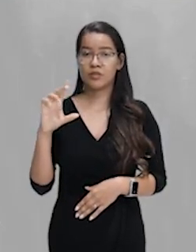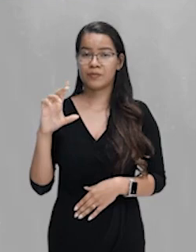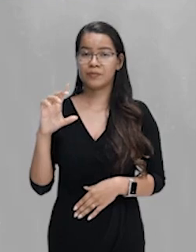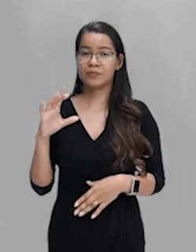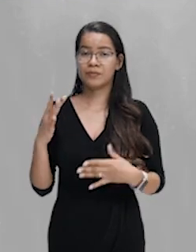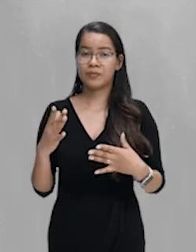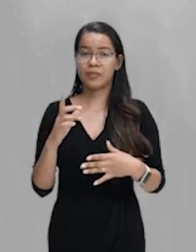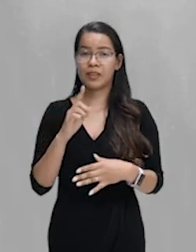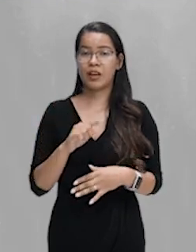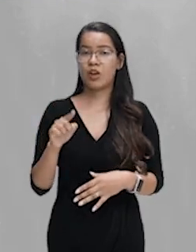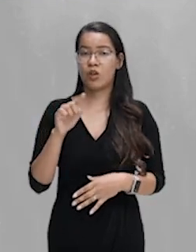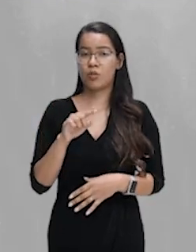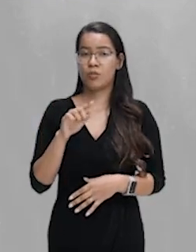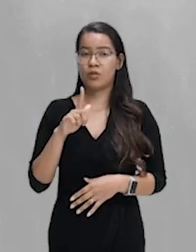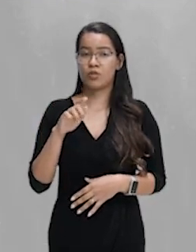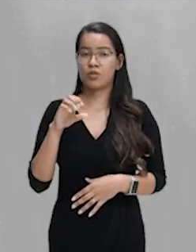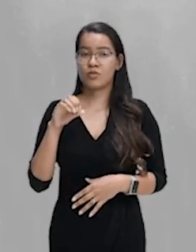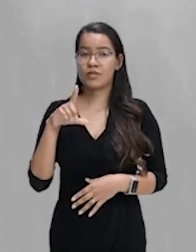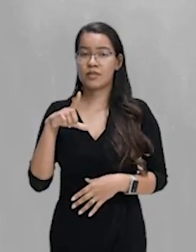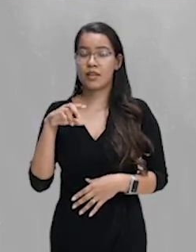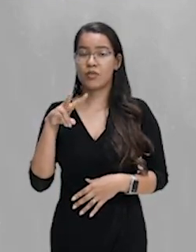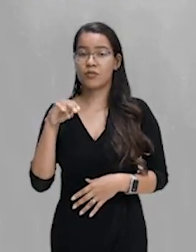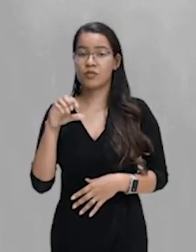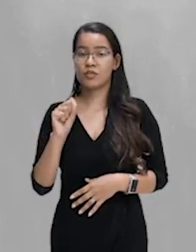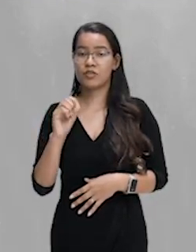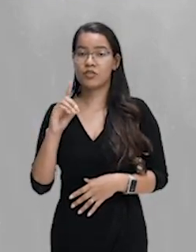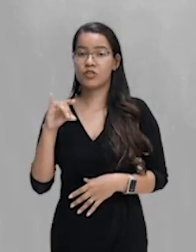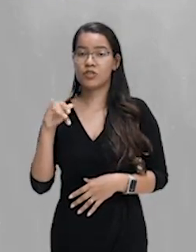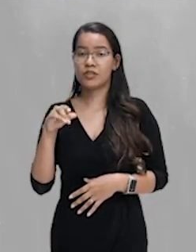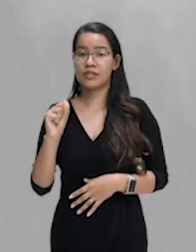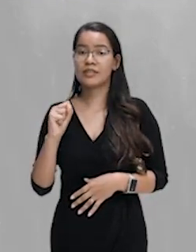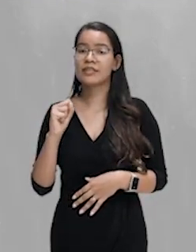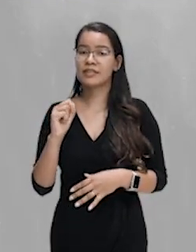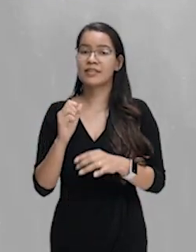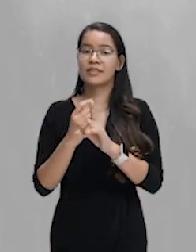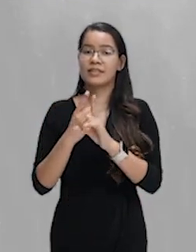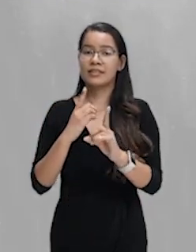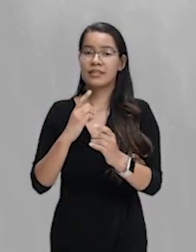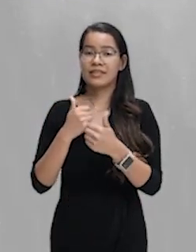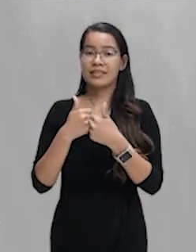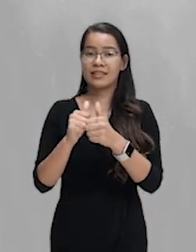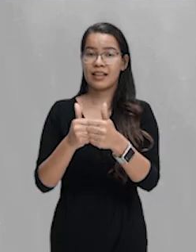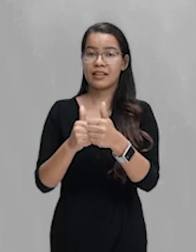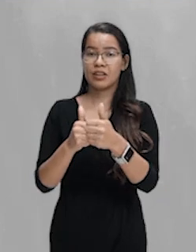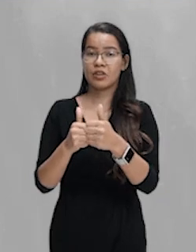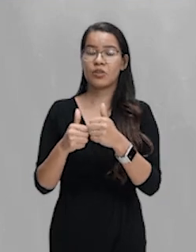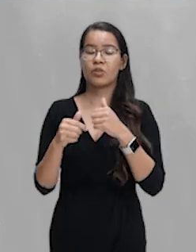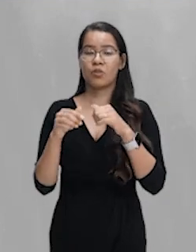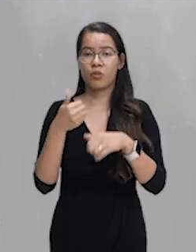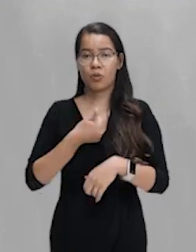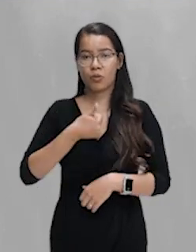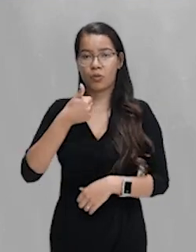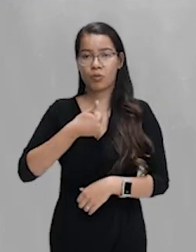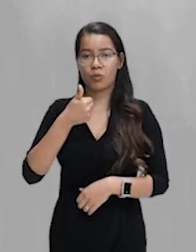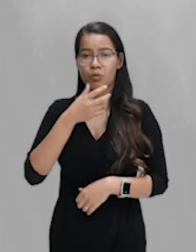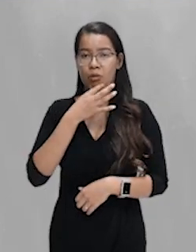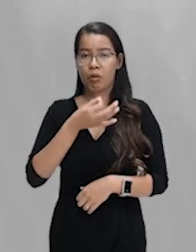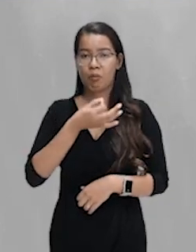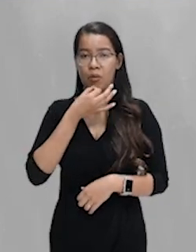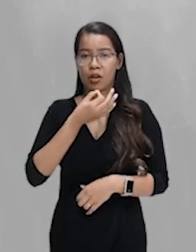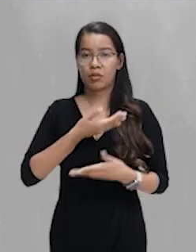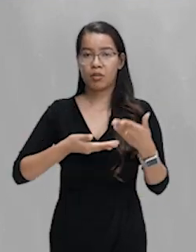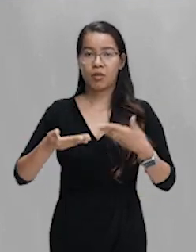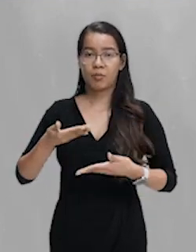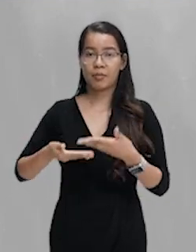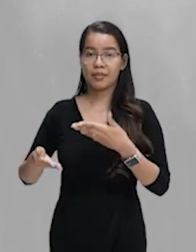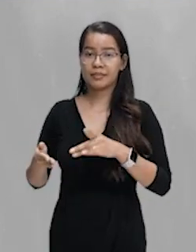Dias, @Plataforma Gonçalves Dias, segue lá, curte, comenta, compartilha, tá? Que vai ser muito bom para você. Bastante curiosidades